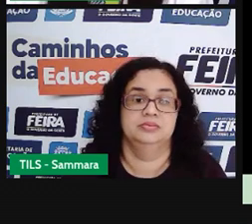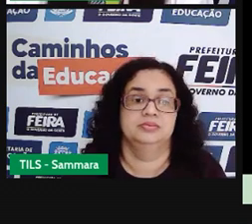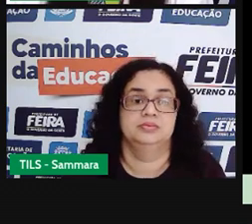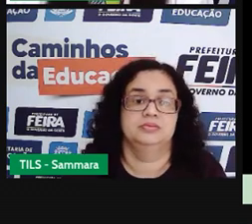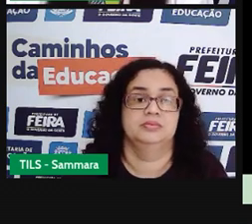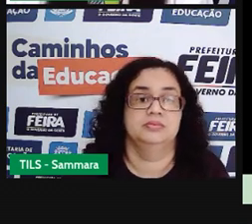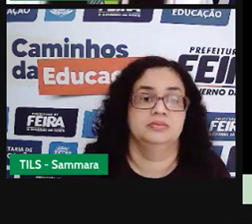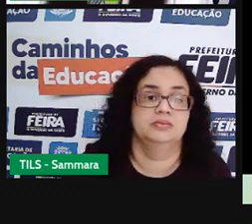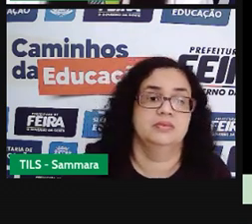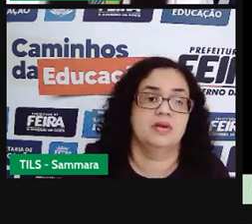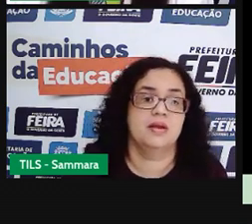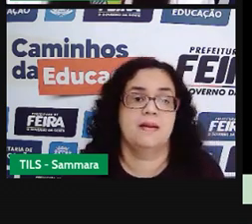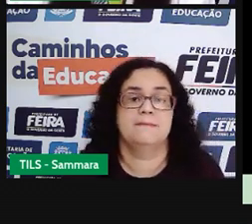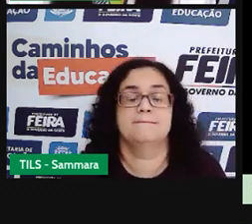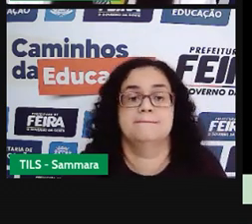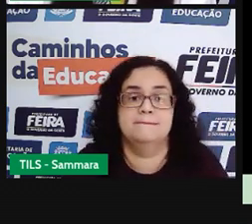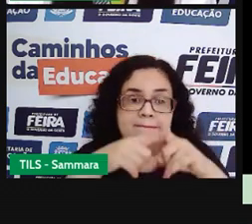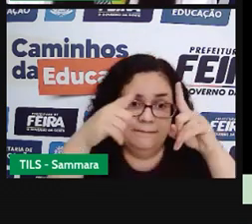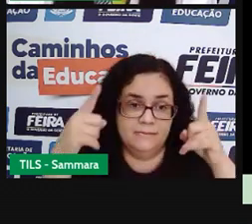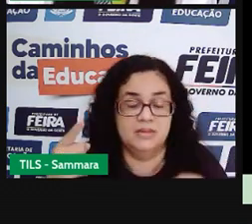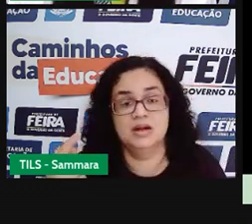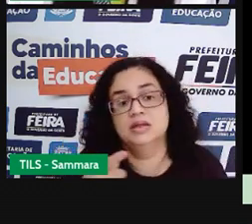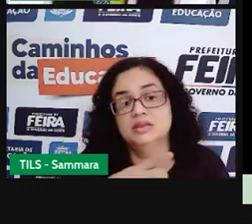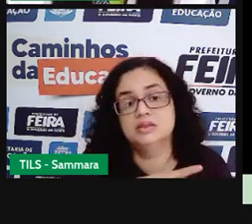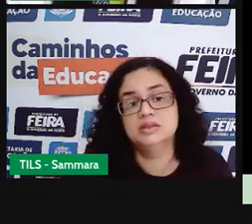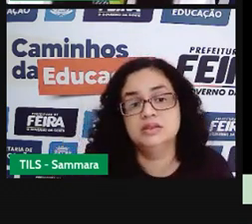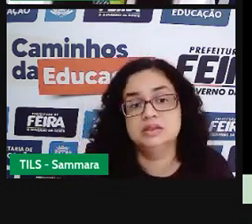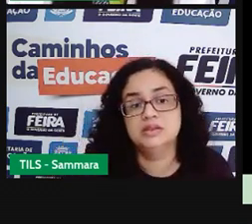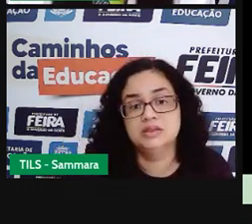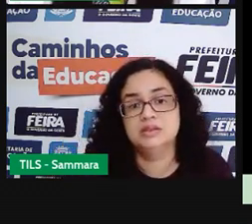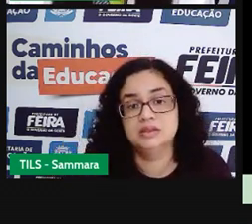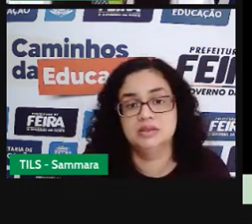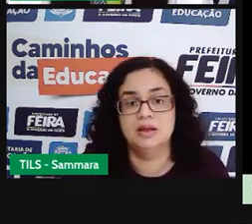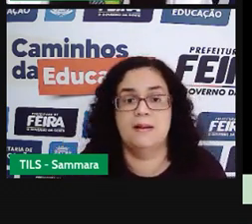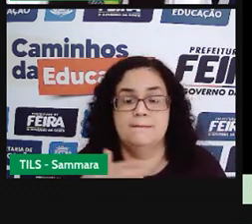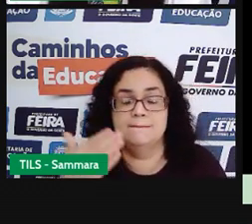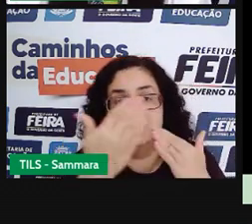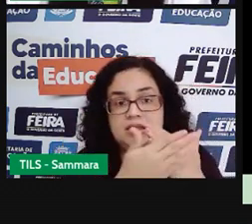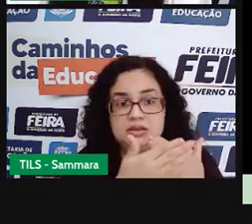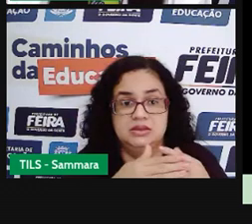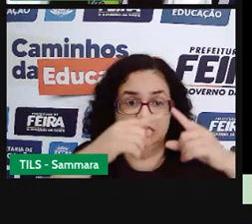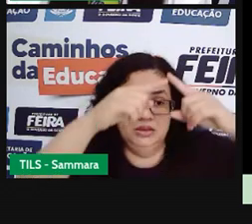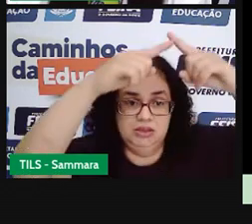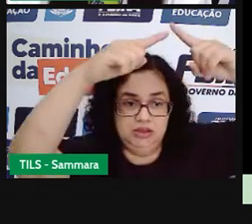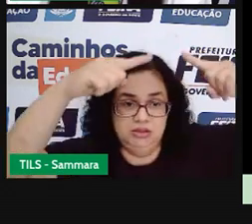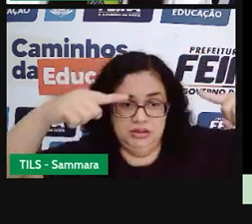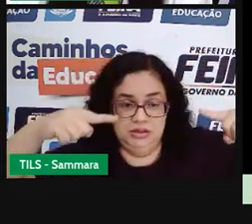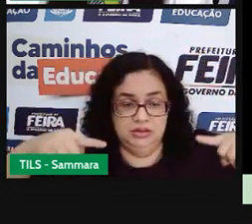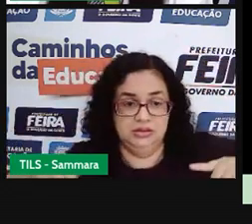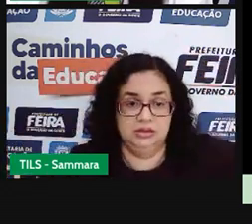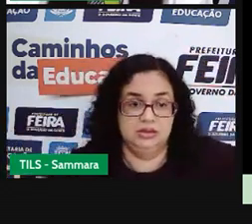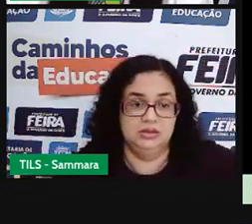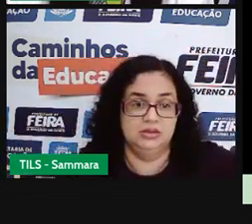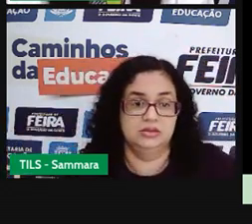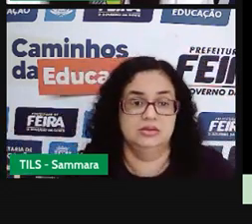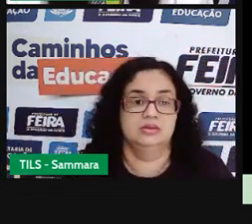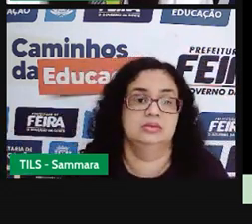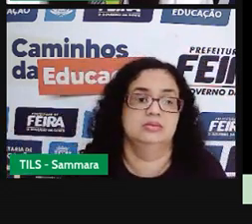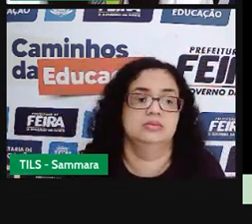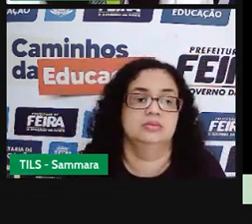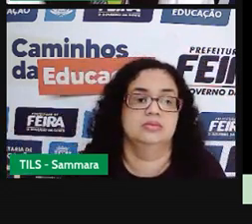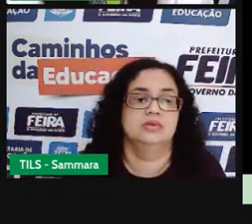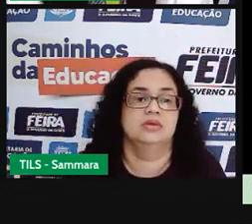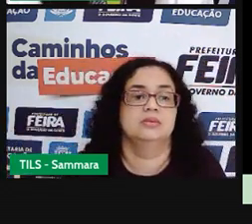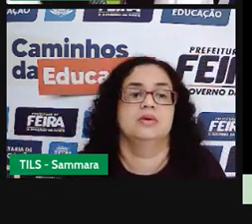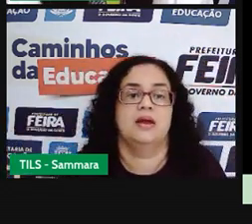mas é existe na minha pirâmide de base triangular e o prisma que aparece aí né não me